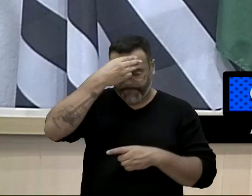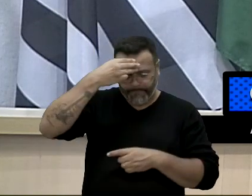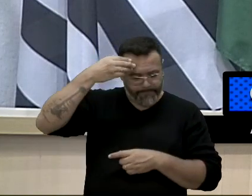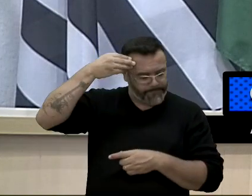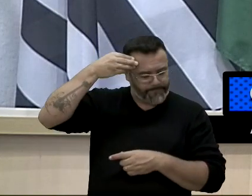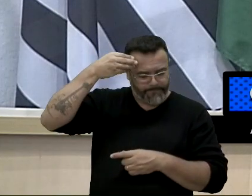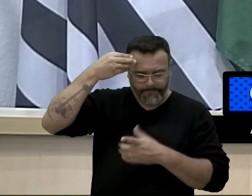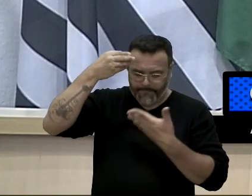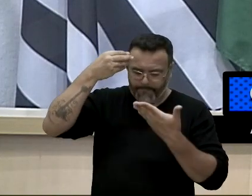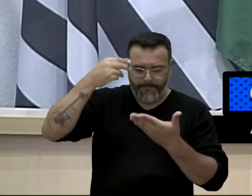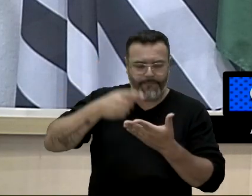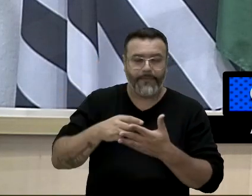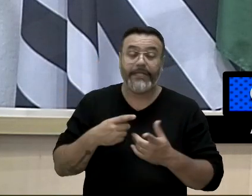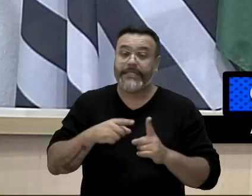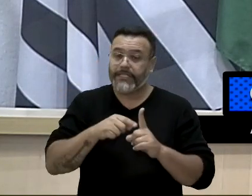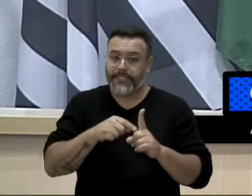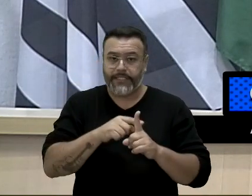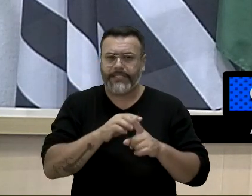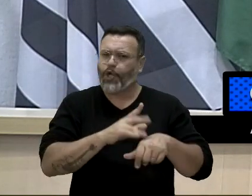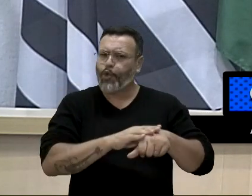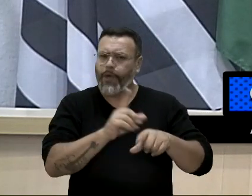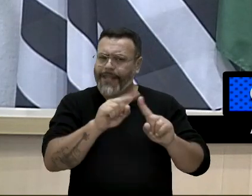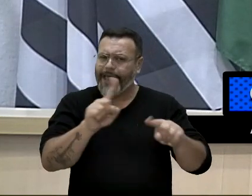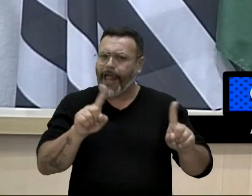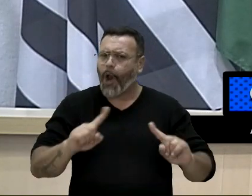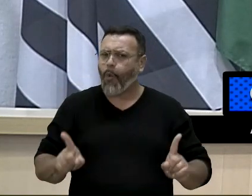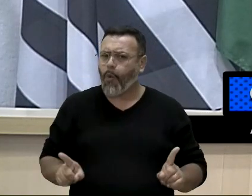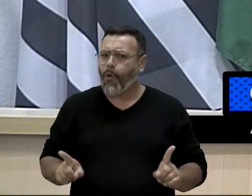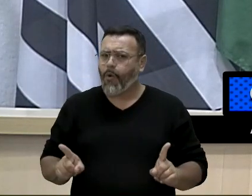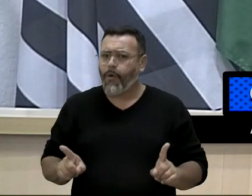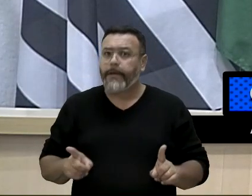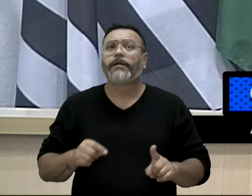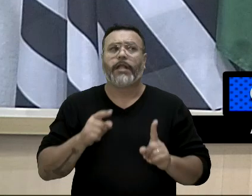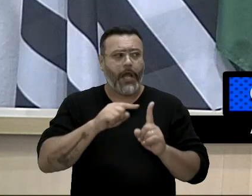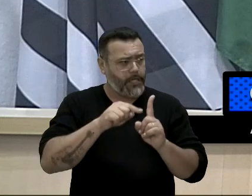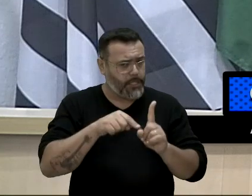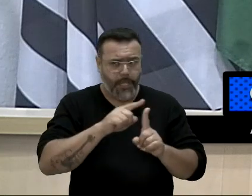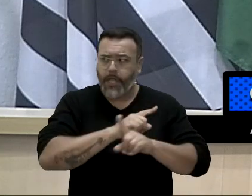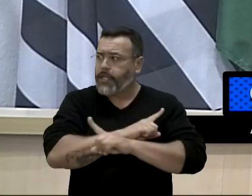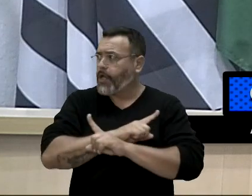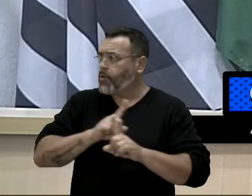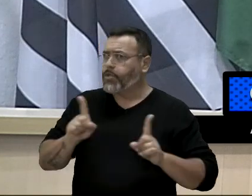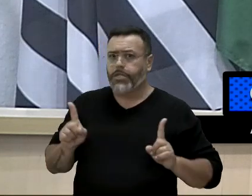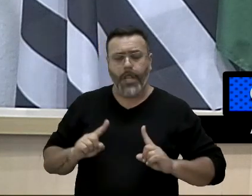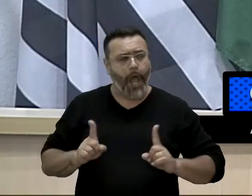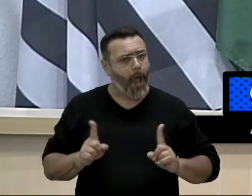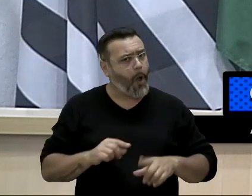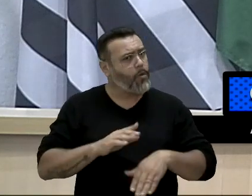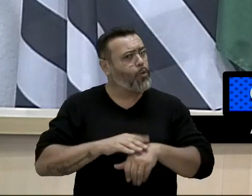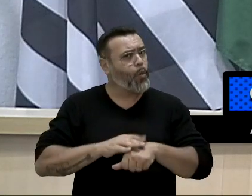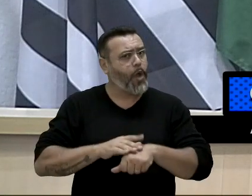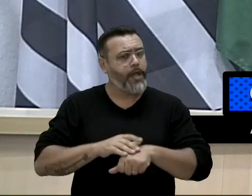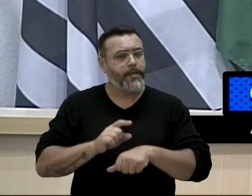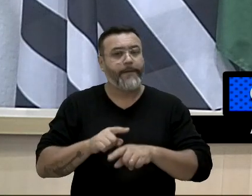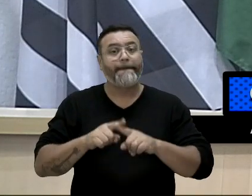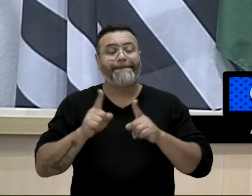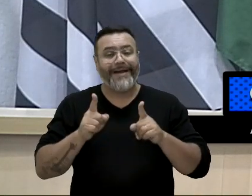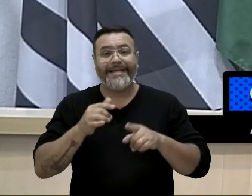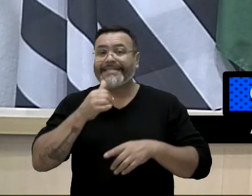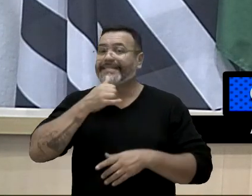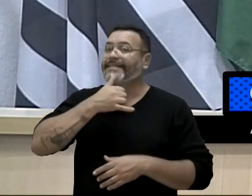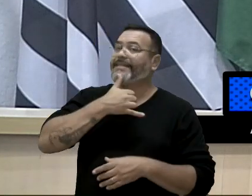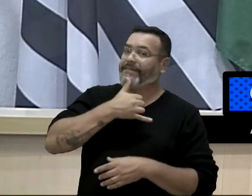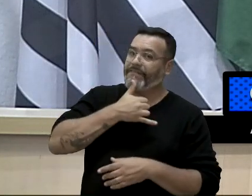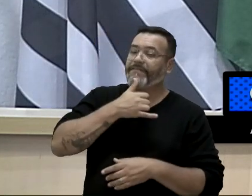uma doença, mas quando a gente já tem pacientes, infelizmente mulheres doentes, até mesmo